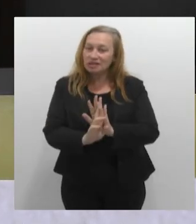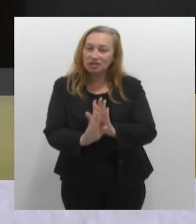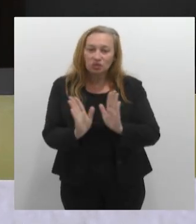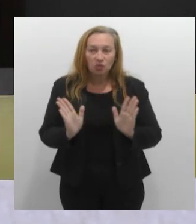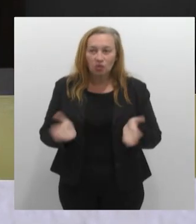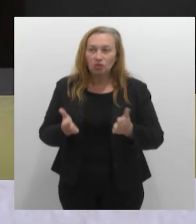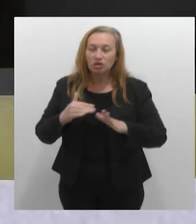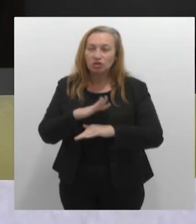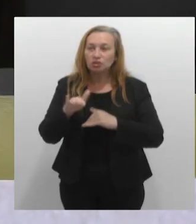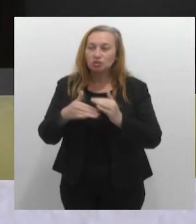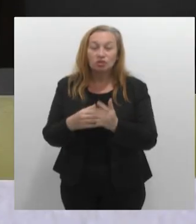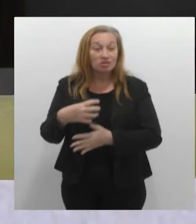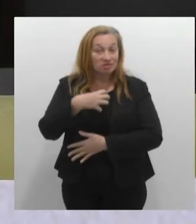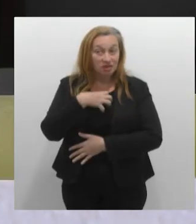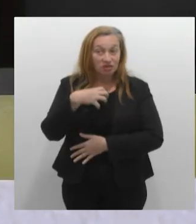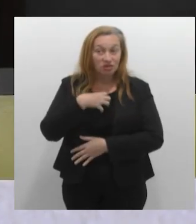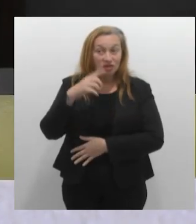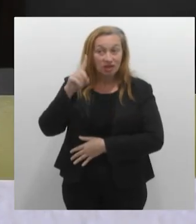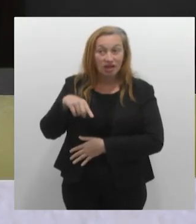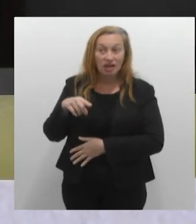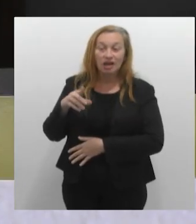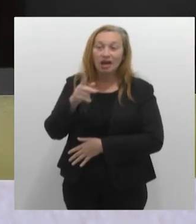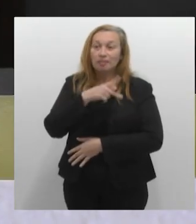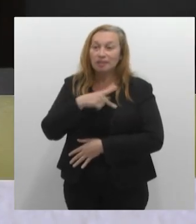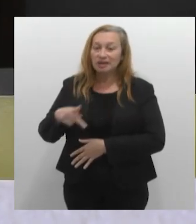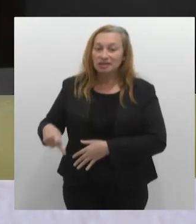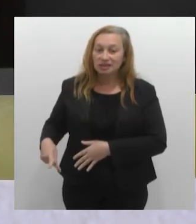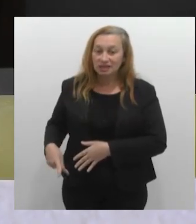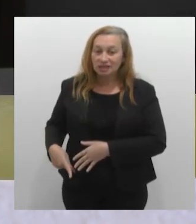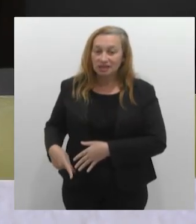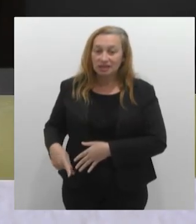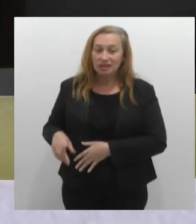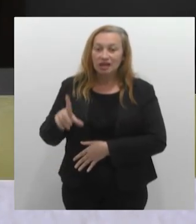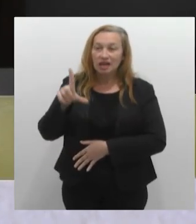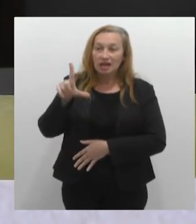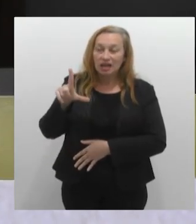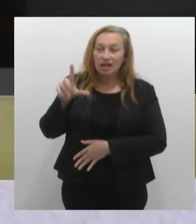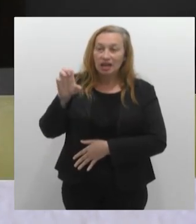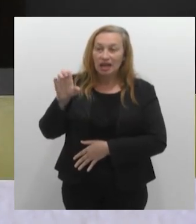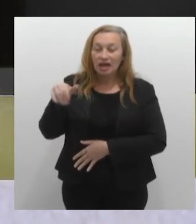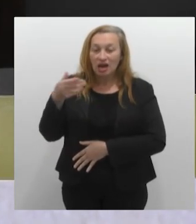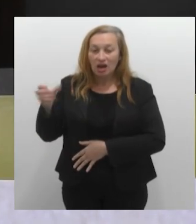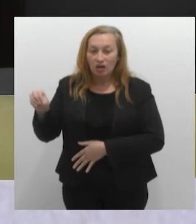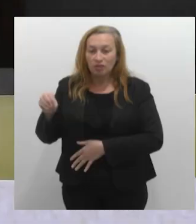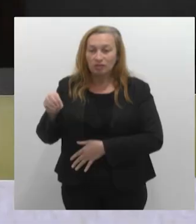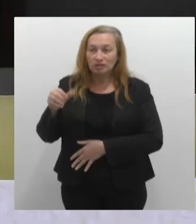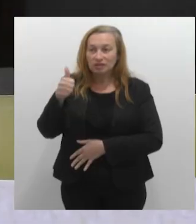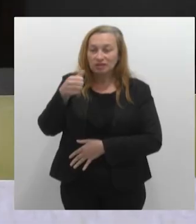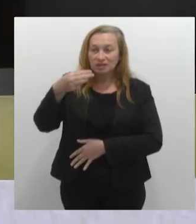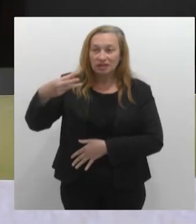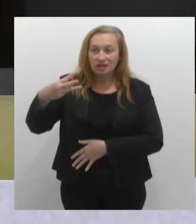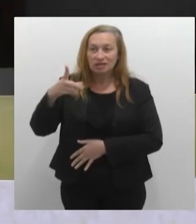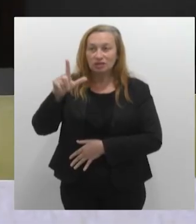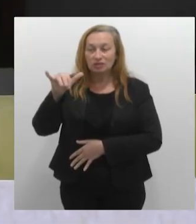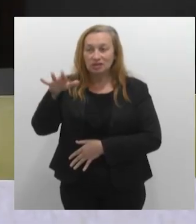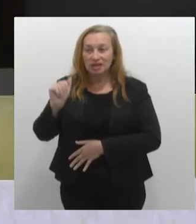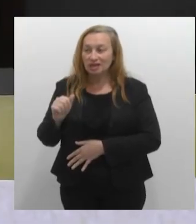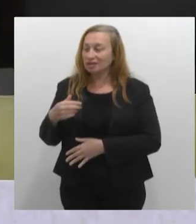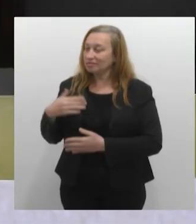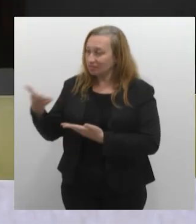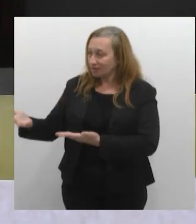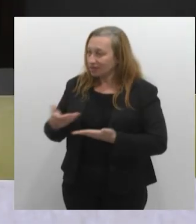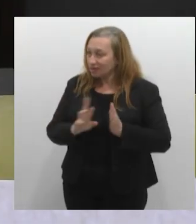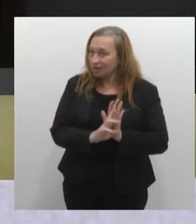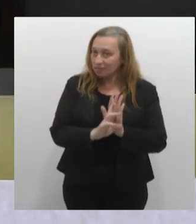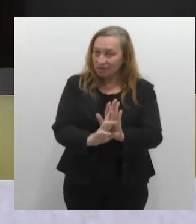faz todo sentido que a nossa presidente da Leão 13 esteja conosco, a Luciana Calassi. Eu queria que viesse aqui, por favor,